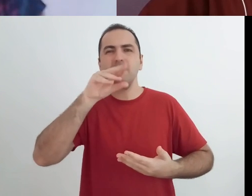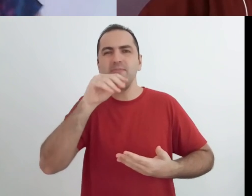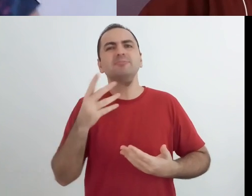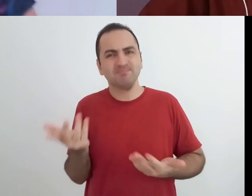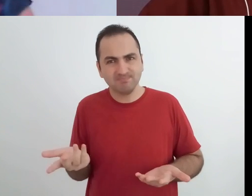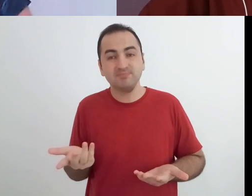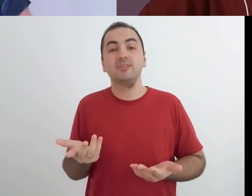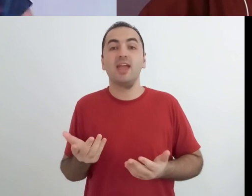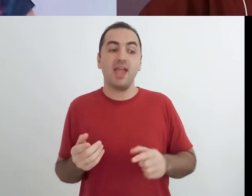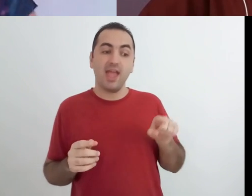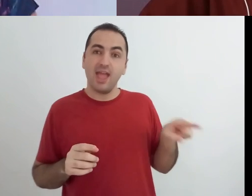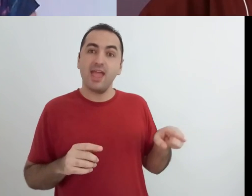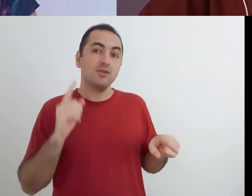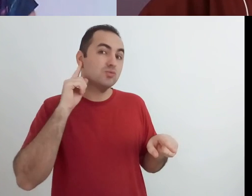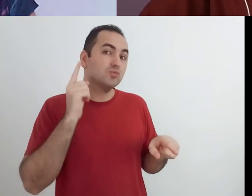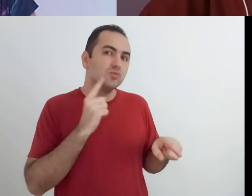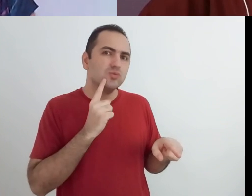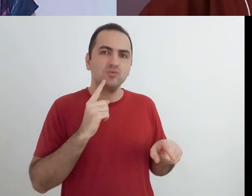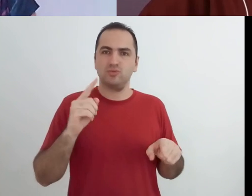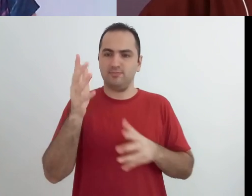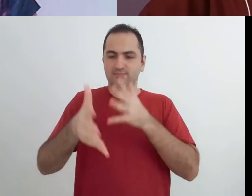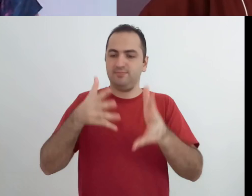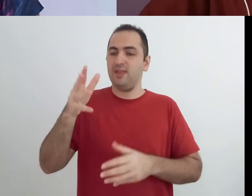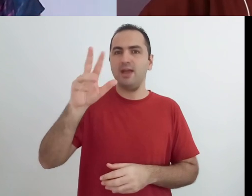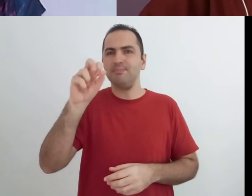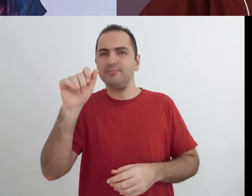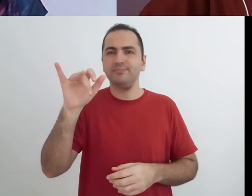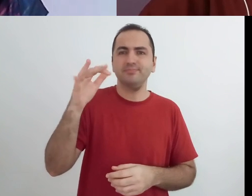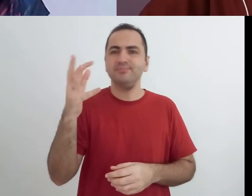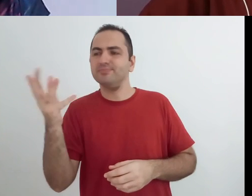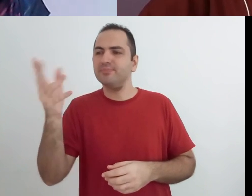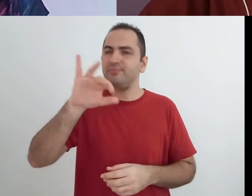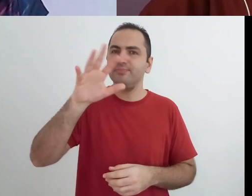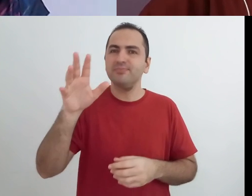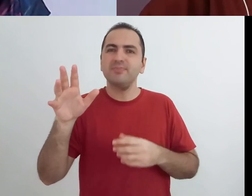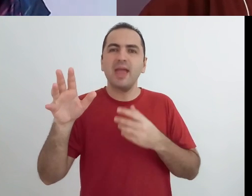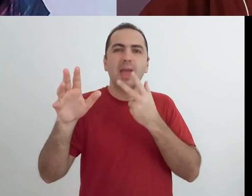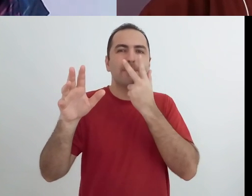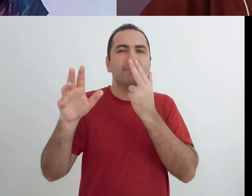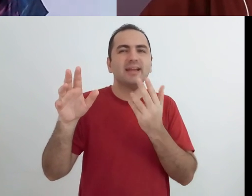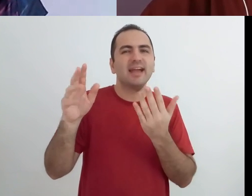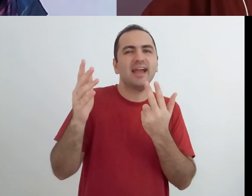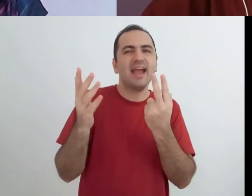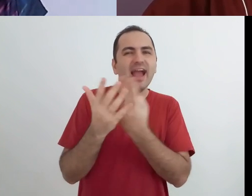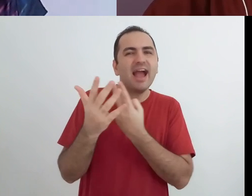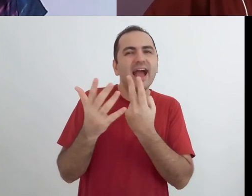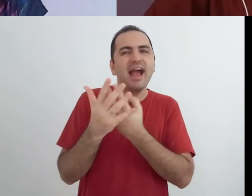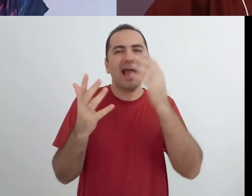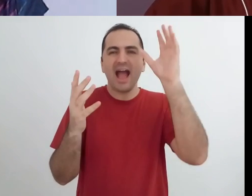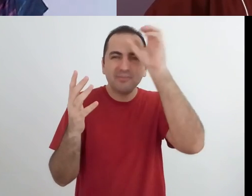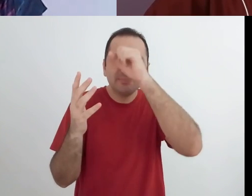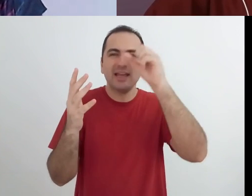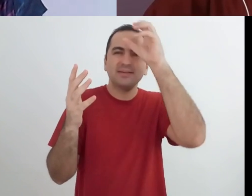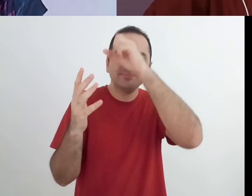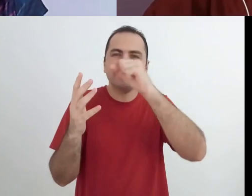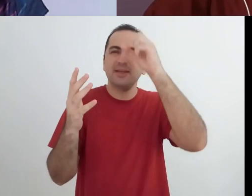vai fazer certinho, igual um neném não faz certinho, não fala certinho, mamãe, né? Ele começa a mamar, ele vai fazendo devagarzinho. A